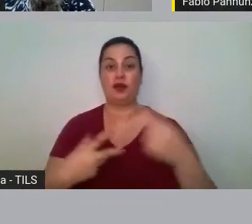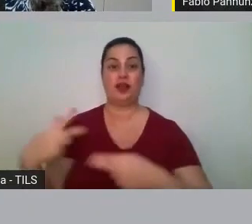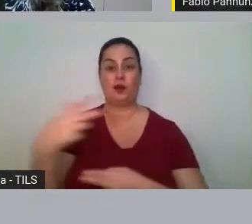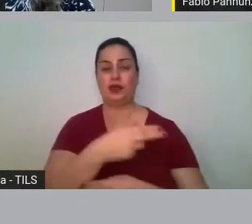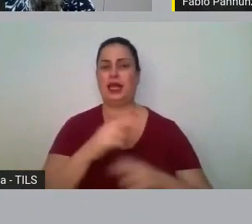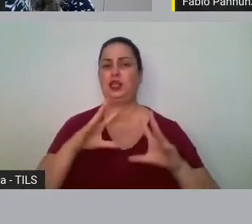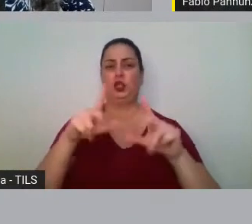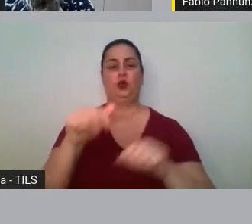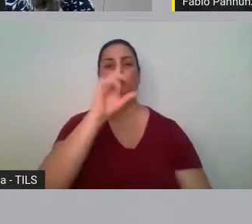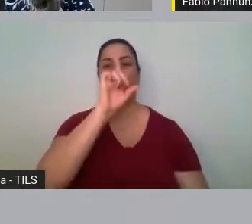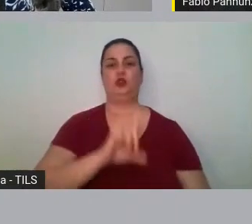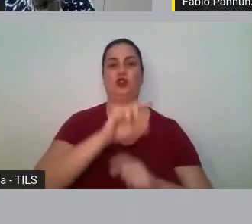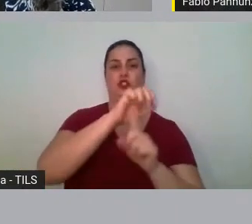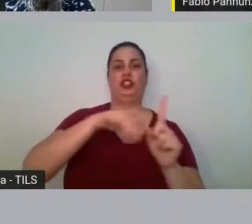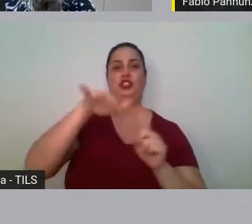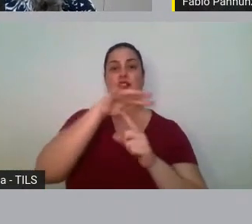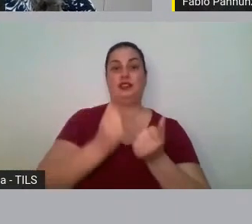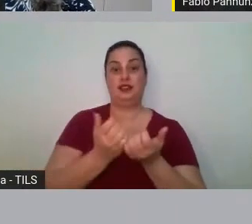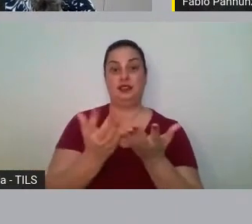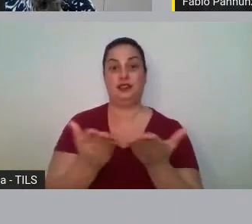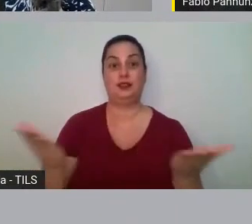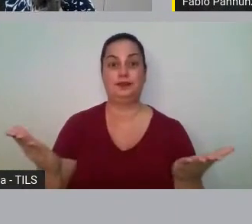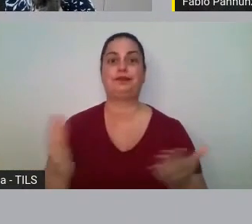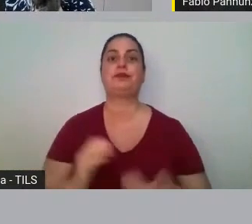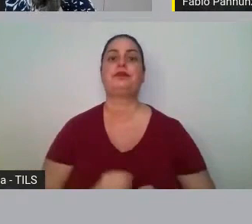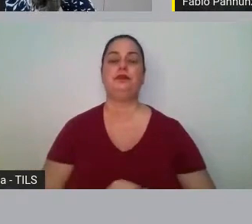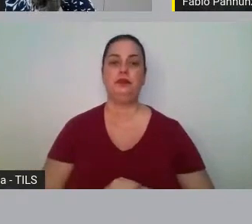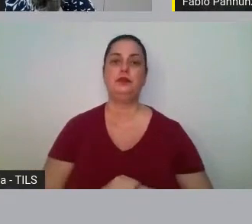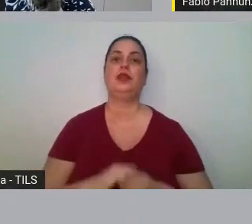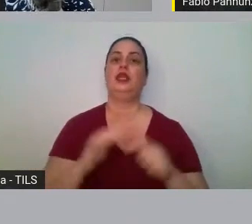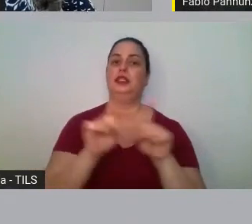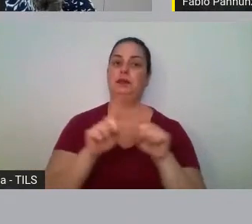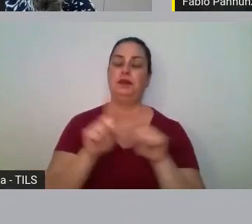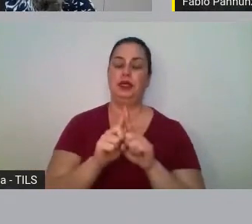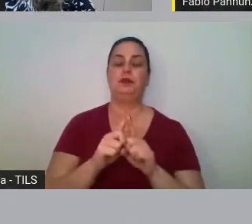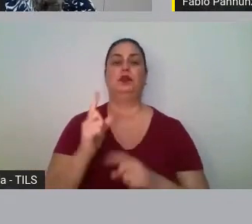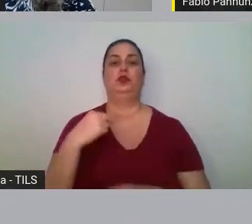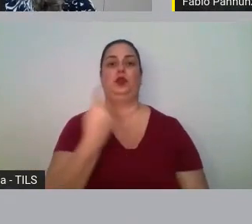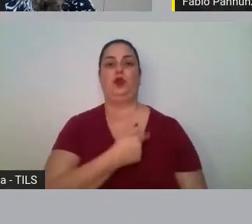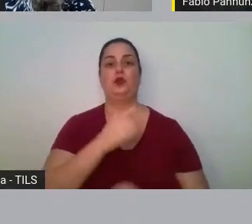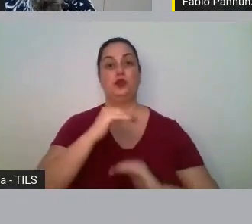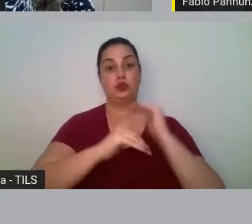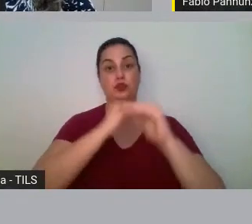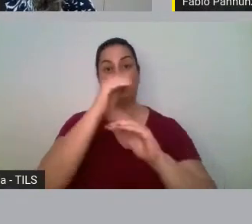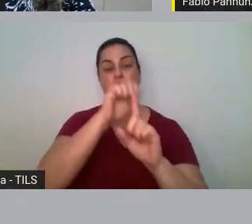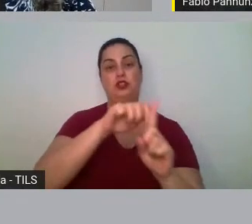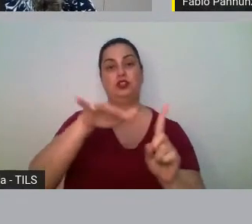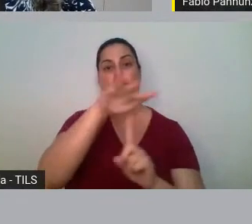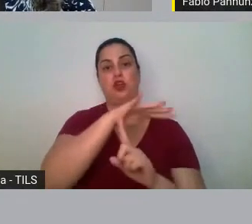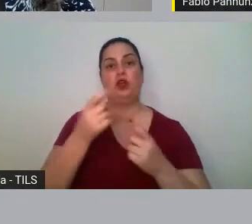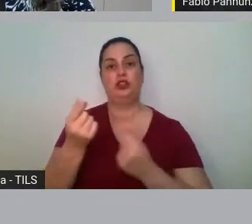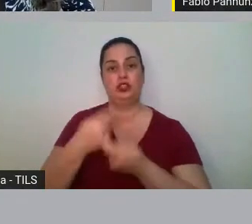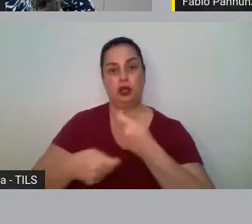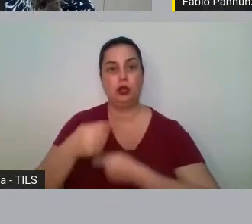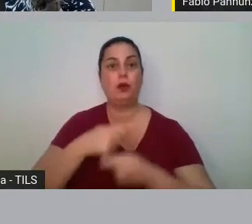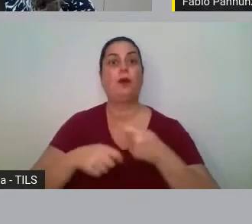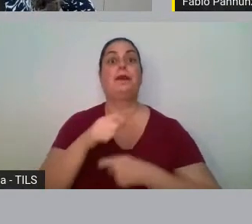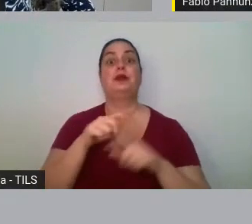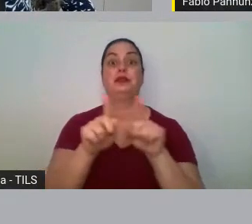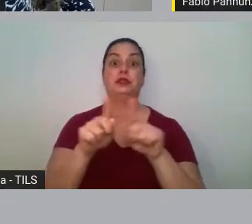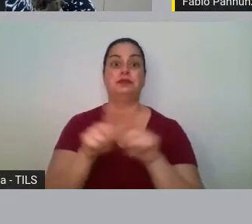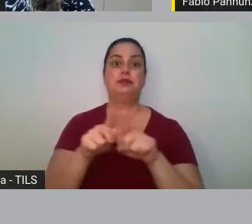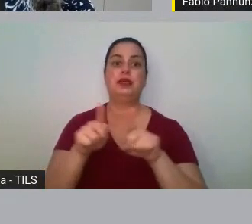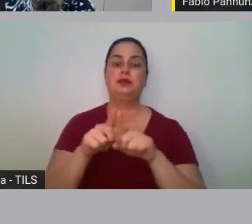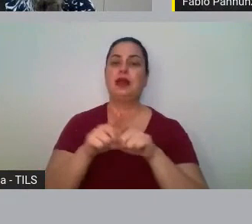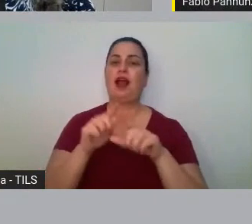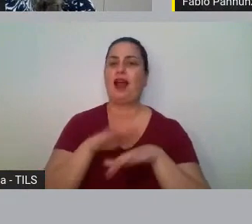para a negação do nosso desenvolvimento socioeconômico, para a destruição da própria estrutura do